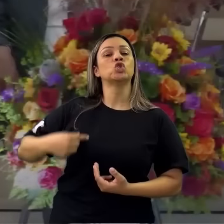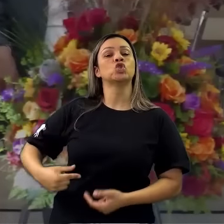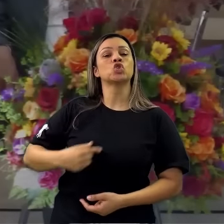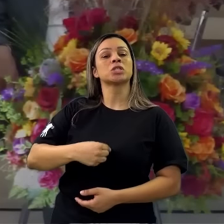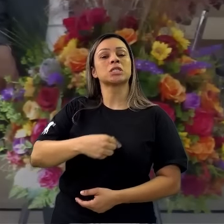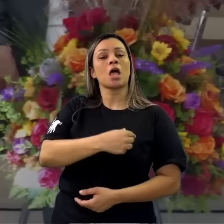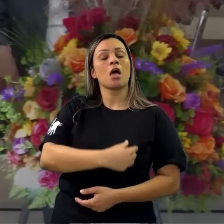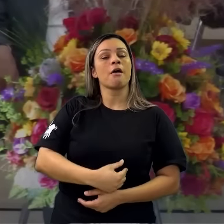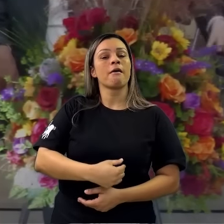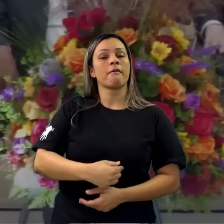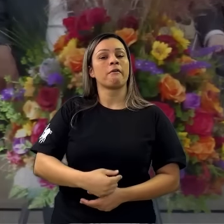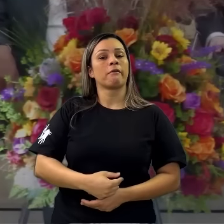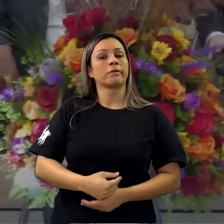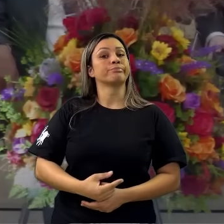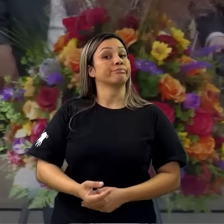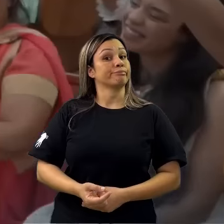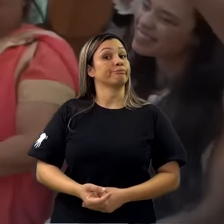pé